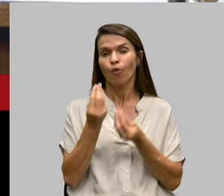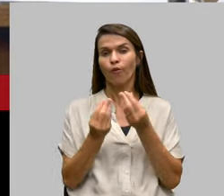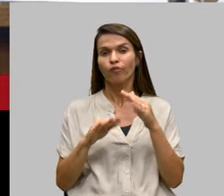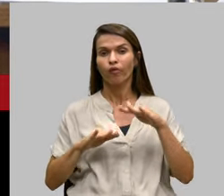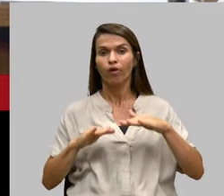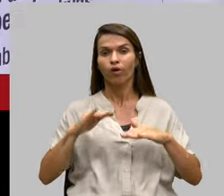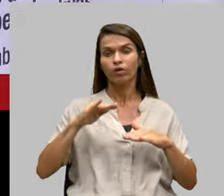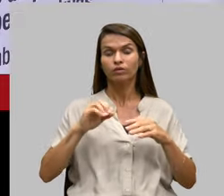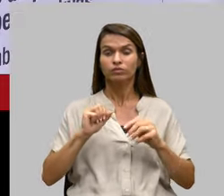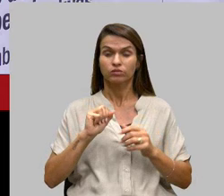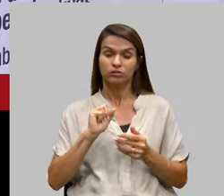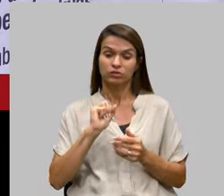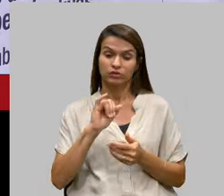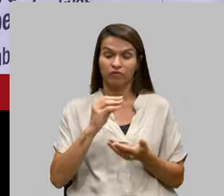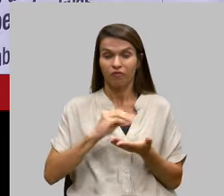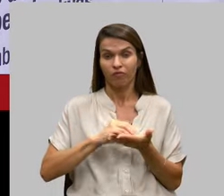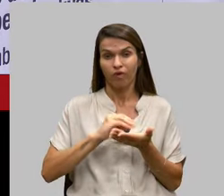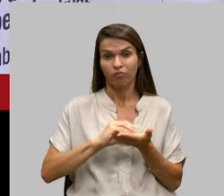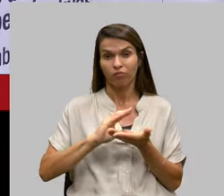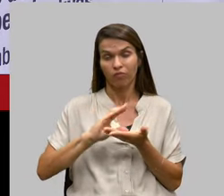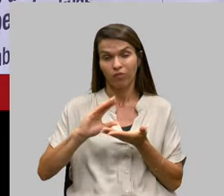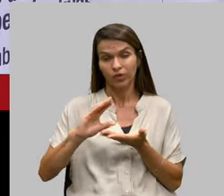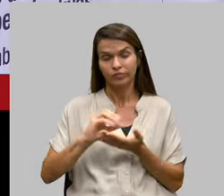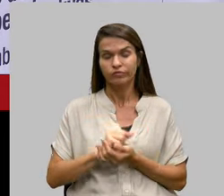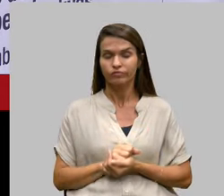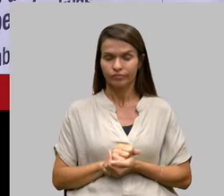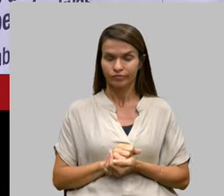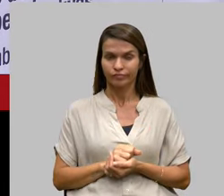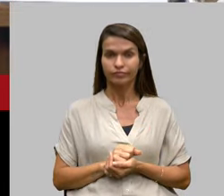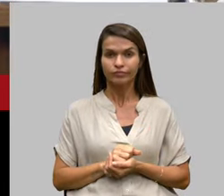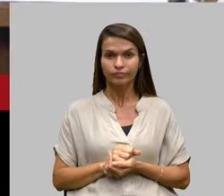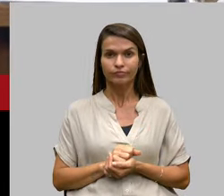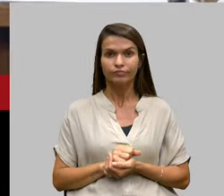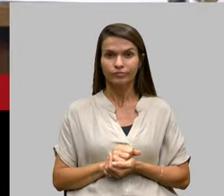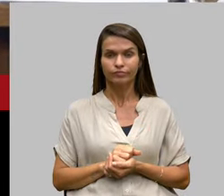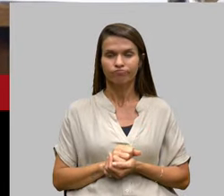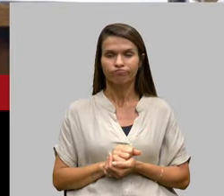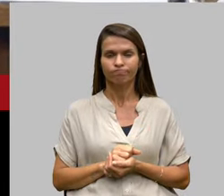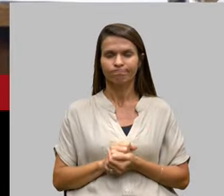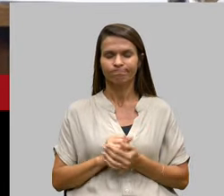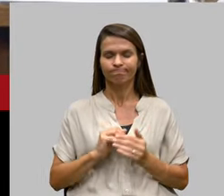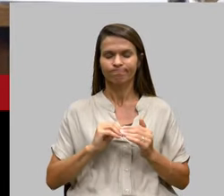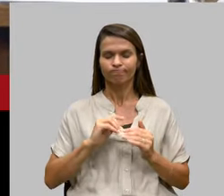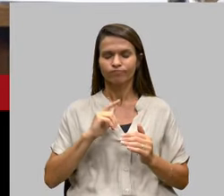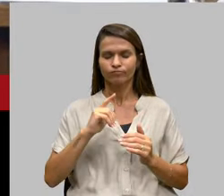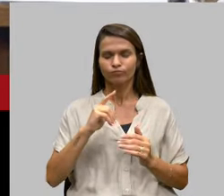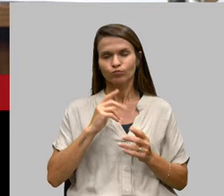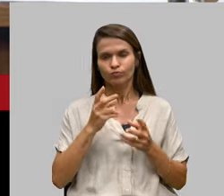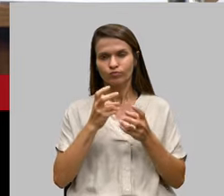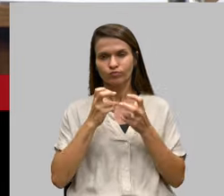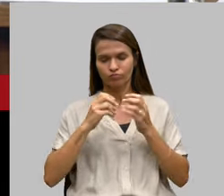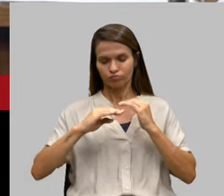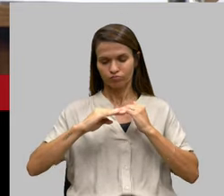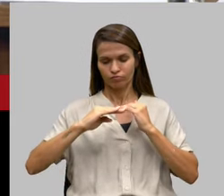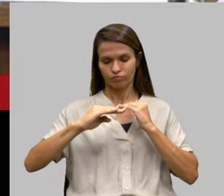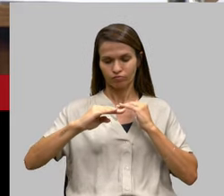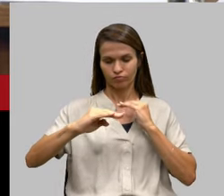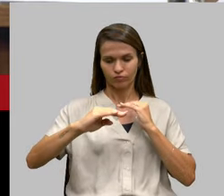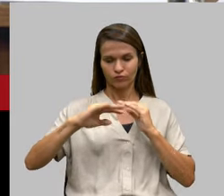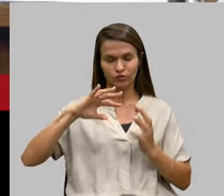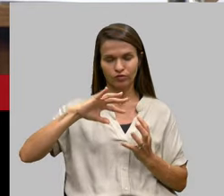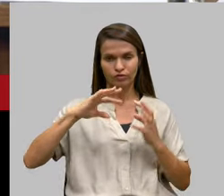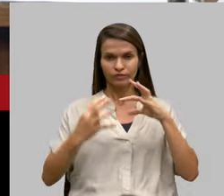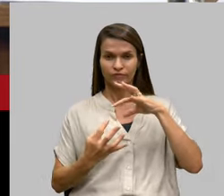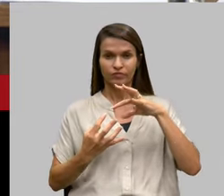recurso Bom eu acho que nós chegamos num nível de reforma né que já não tem